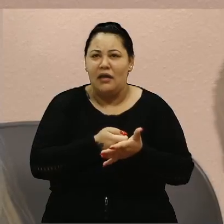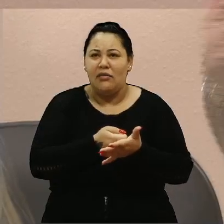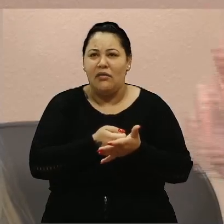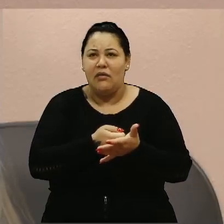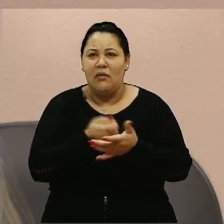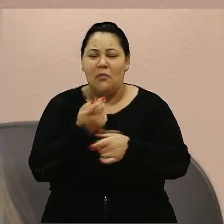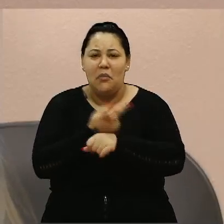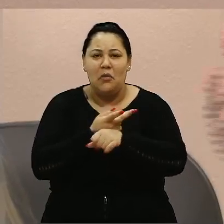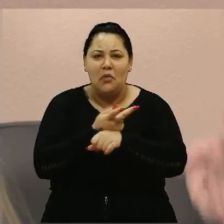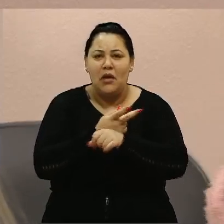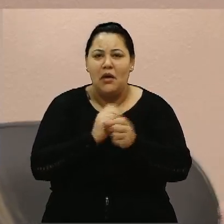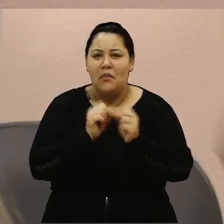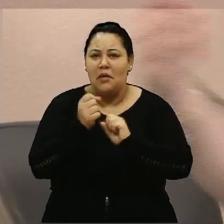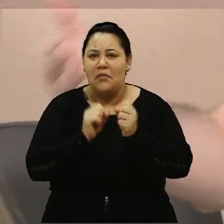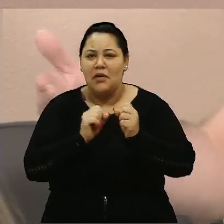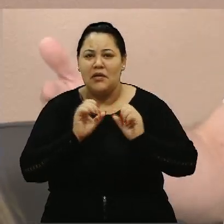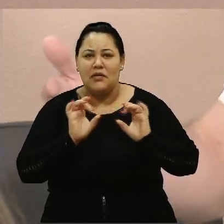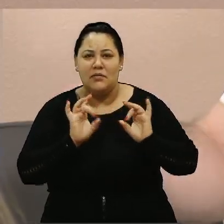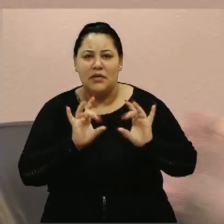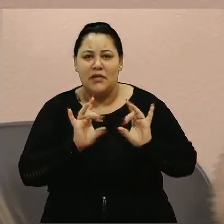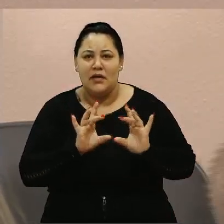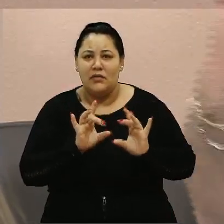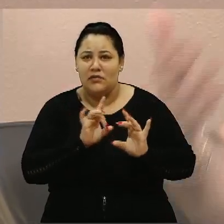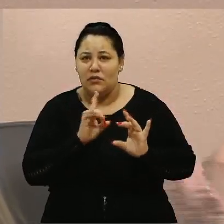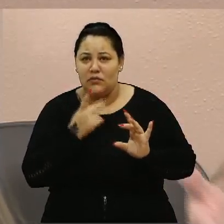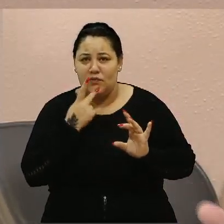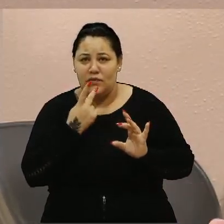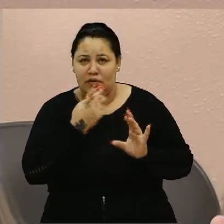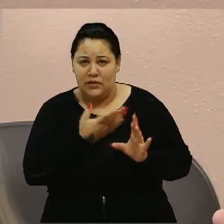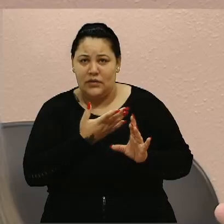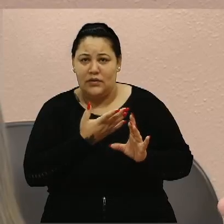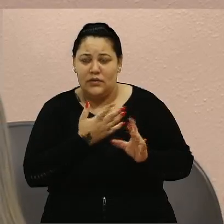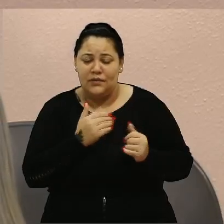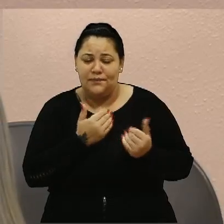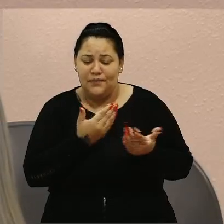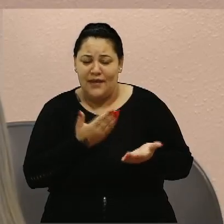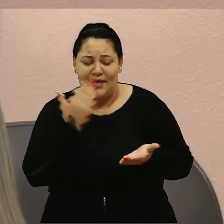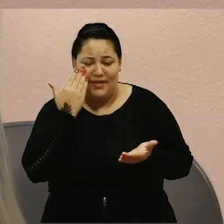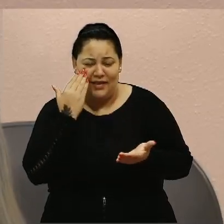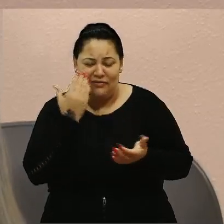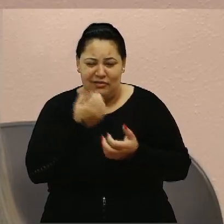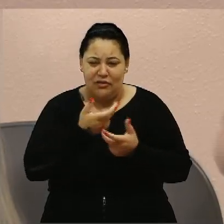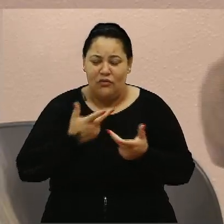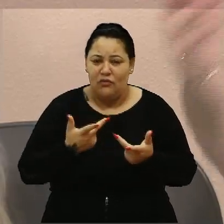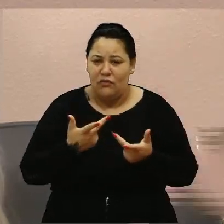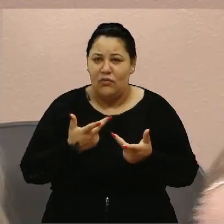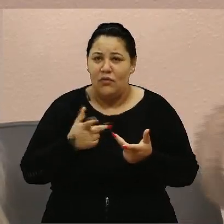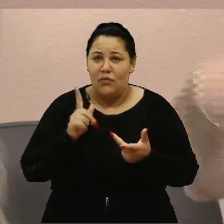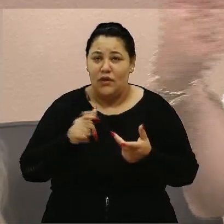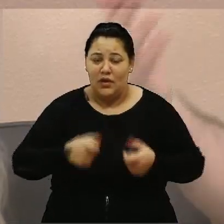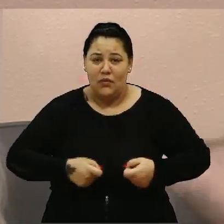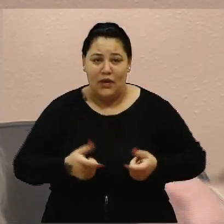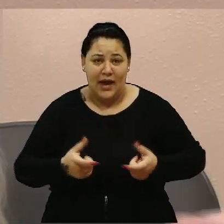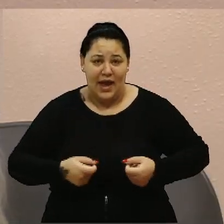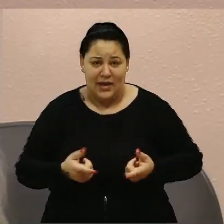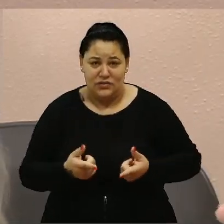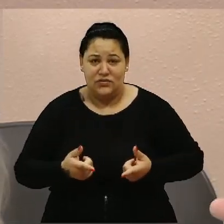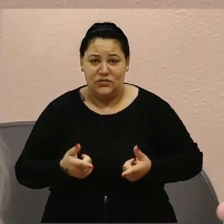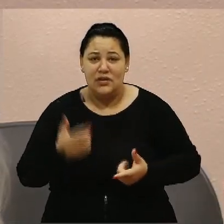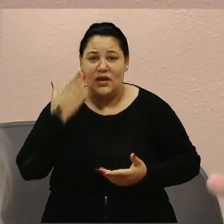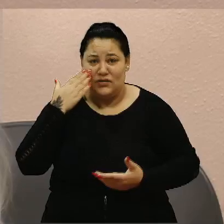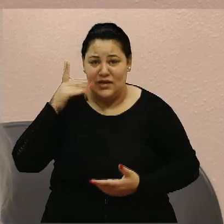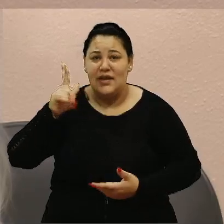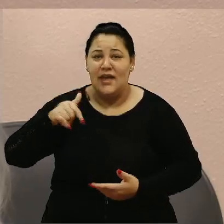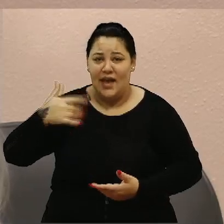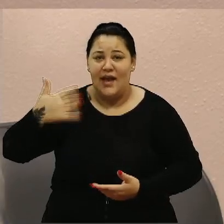empresa especializada nisso. Não que o senhor tenha falado isso, mas o senhor deu a entender isso, né? Porque é um gasto enorme, e